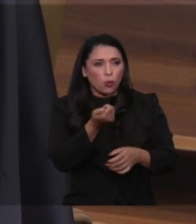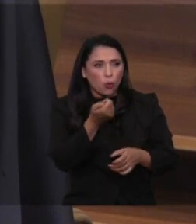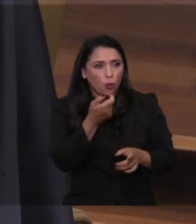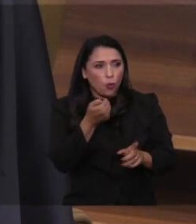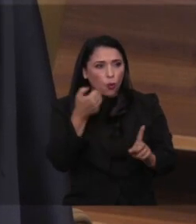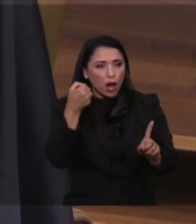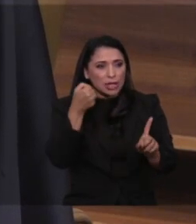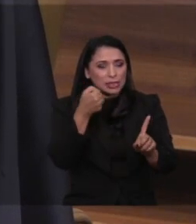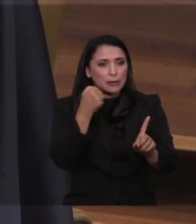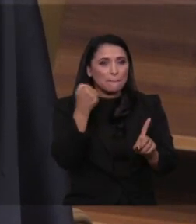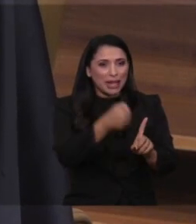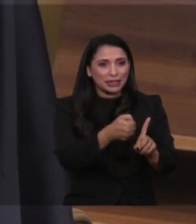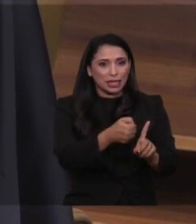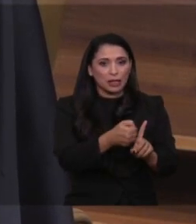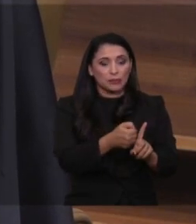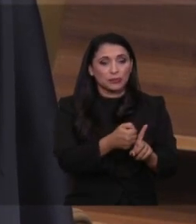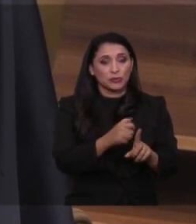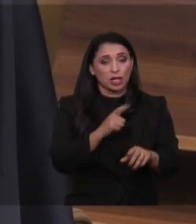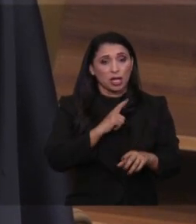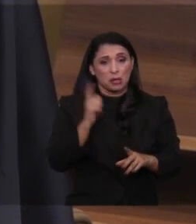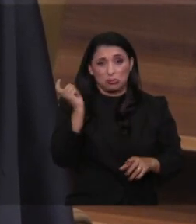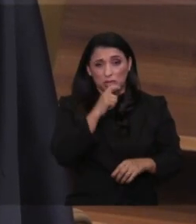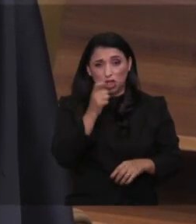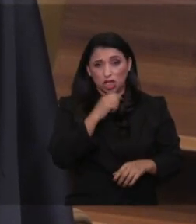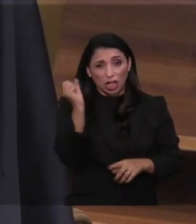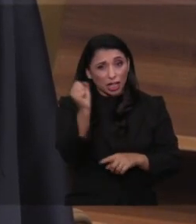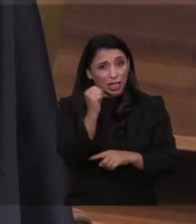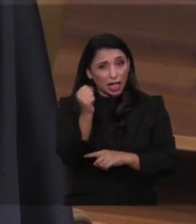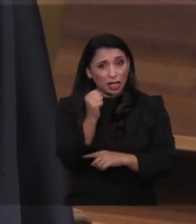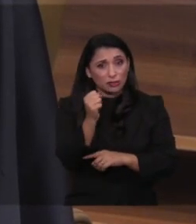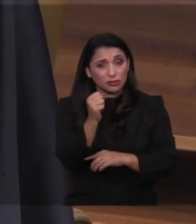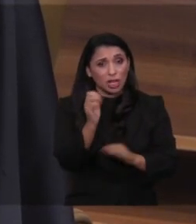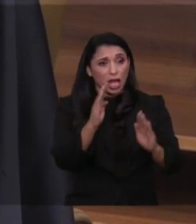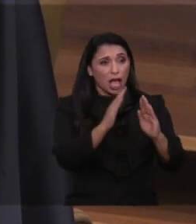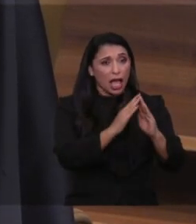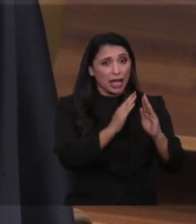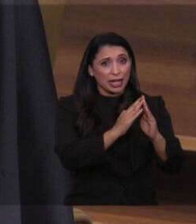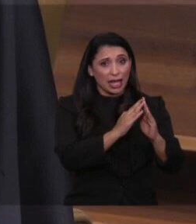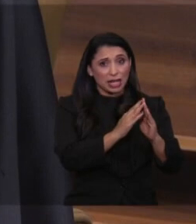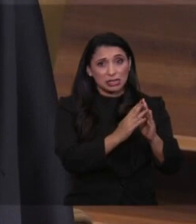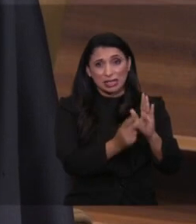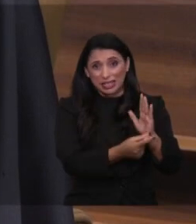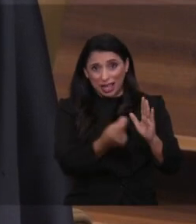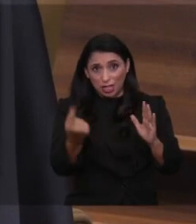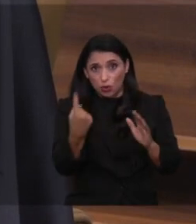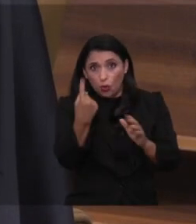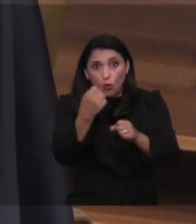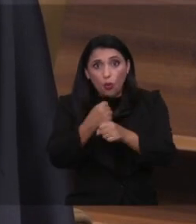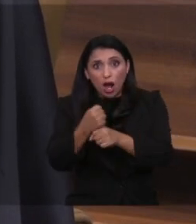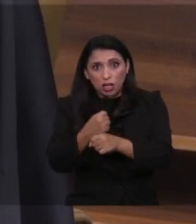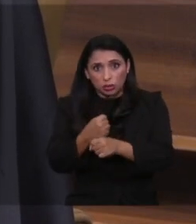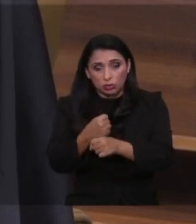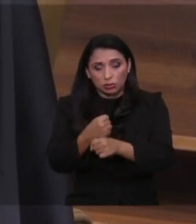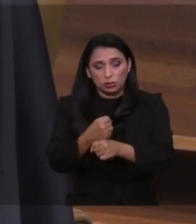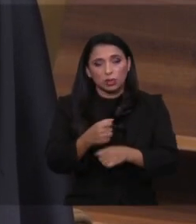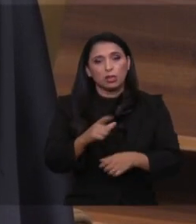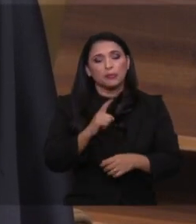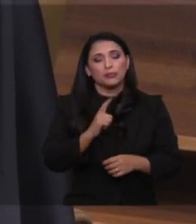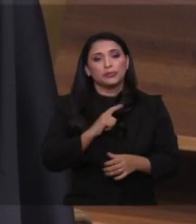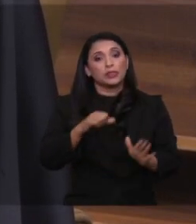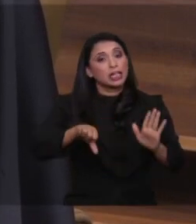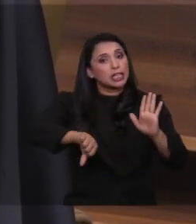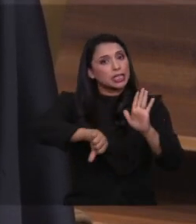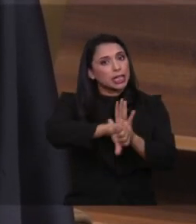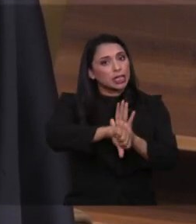sevícia ou injúria grave, abandono voluntário do lar conjugal durante um ano contínuo, condenação por crime